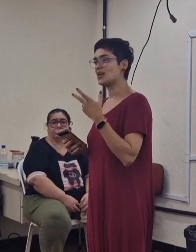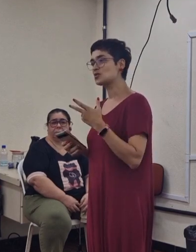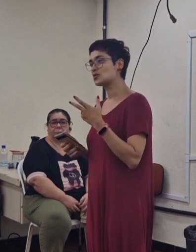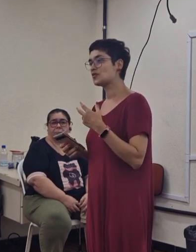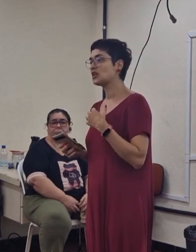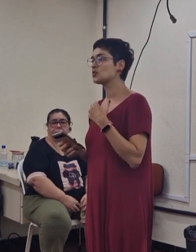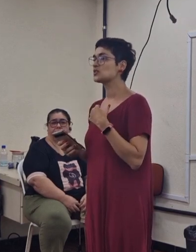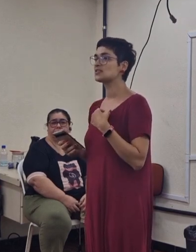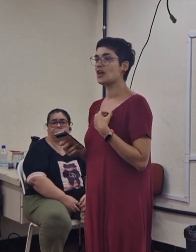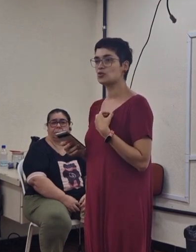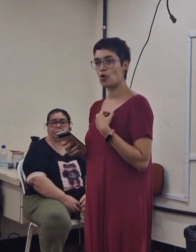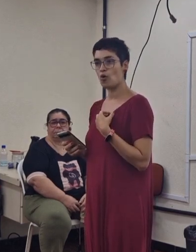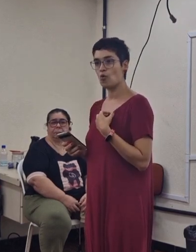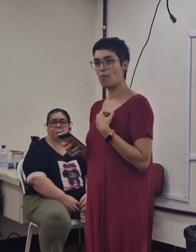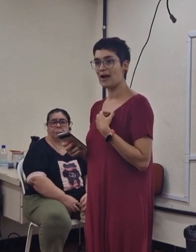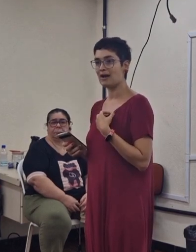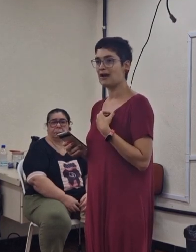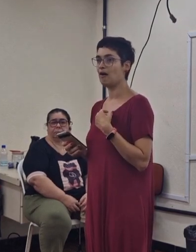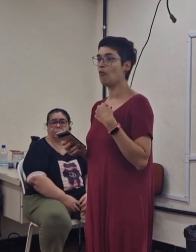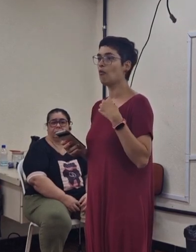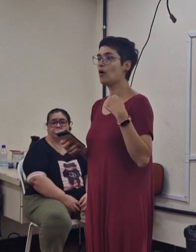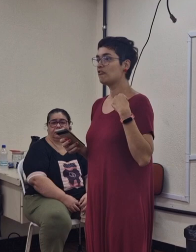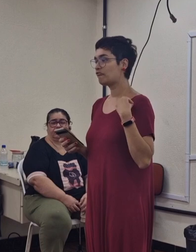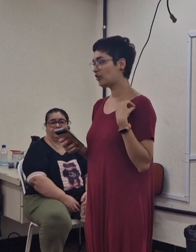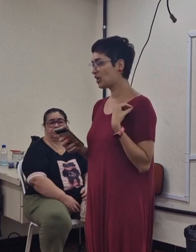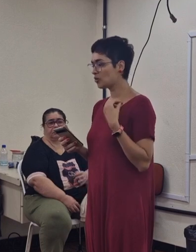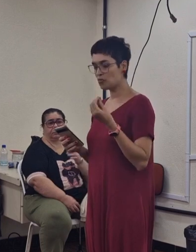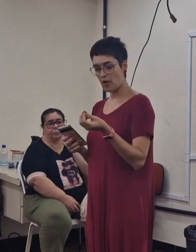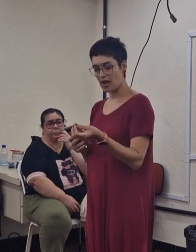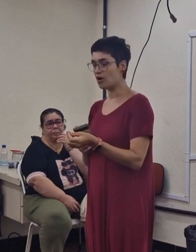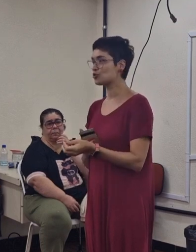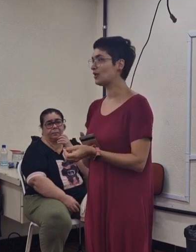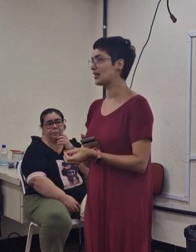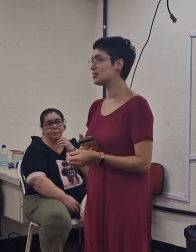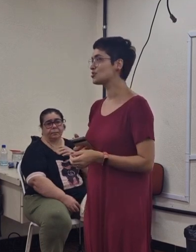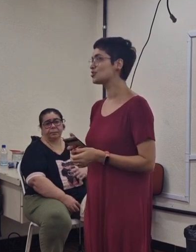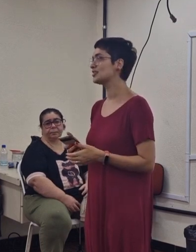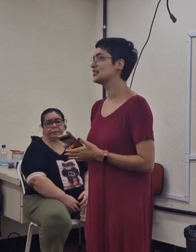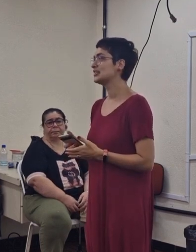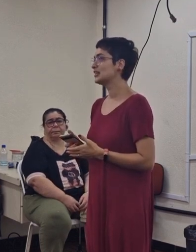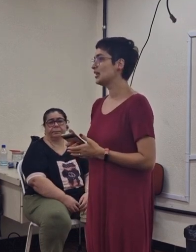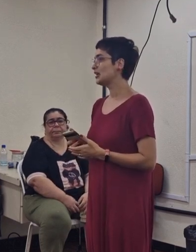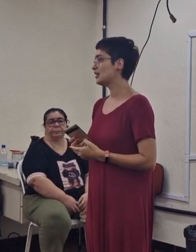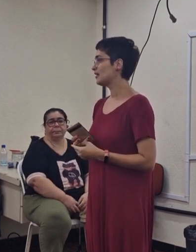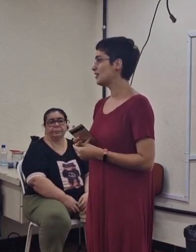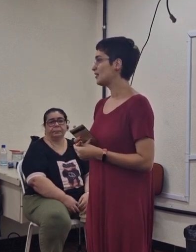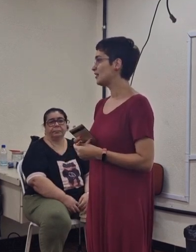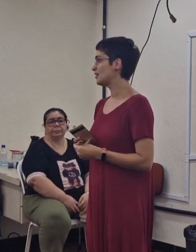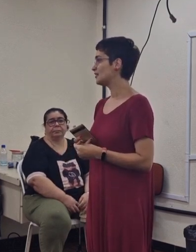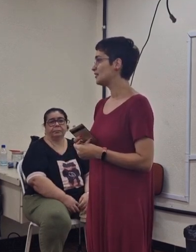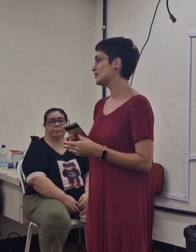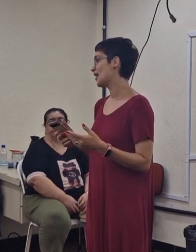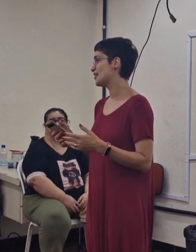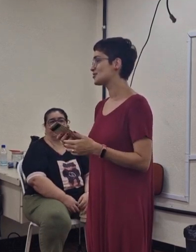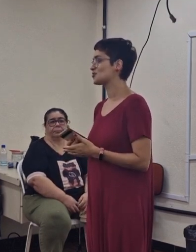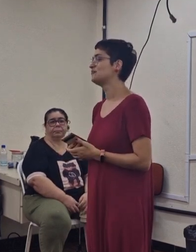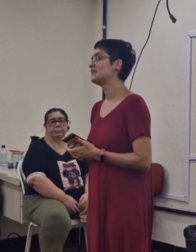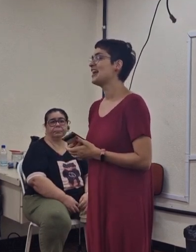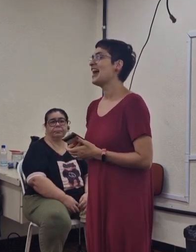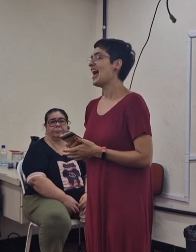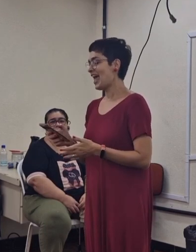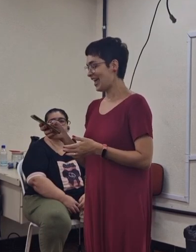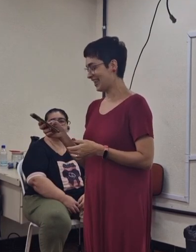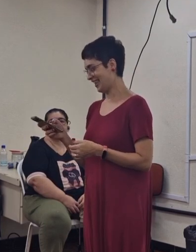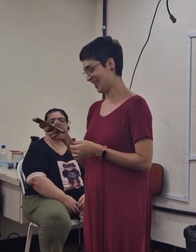É, tem os traços finos, estou com um macacão vinho, um relógio laranja e é